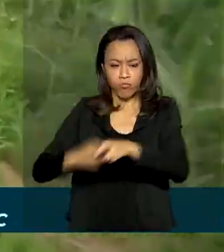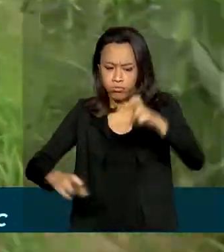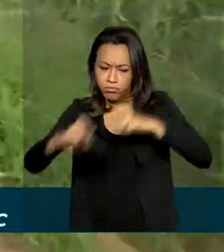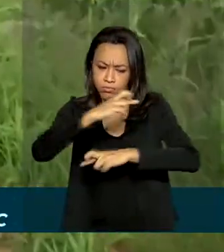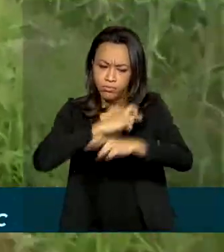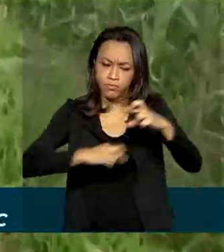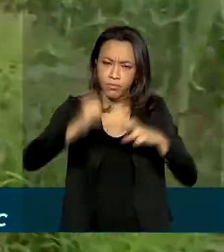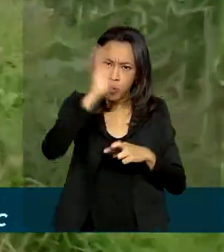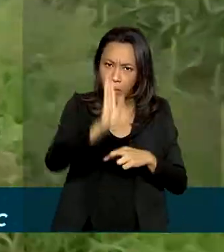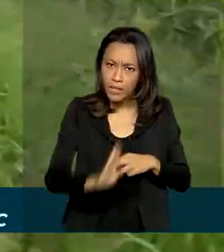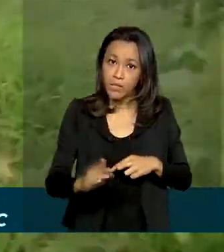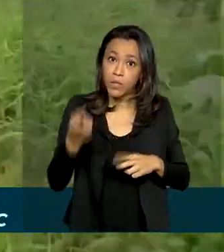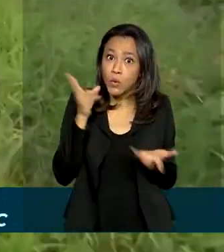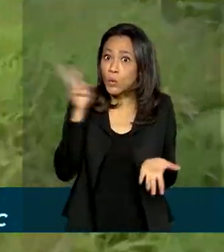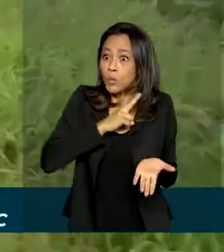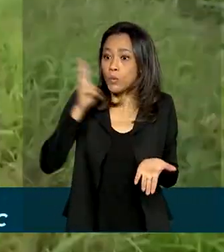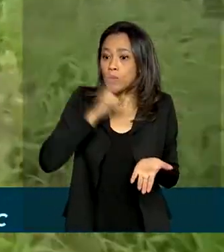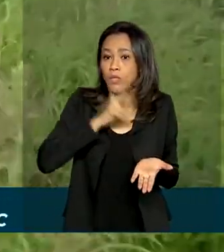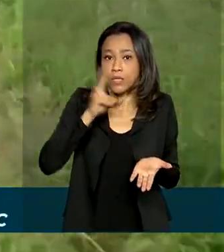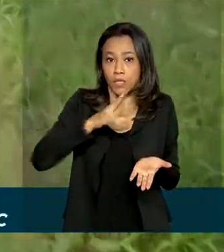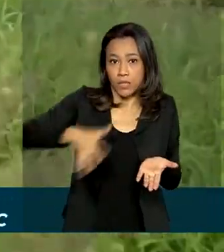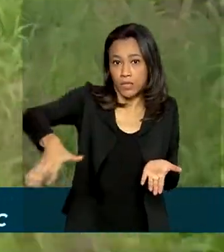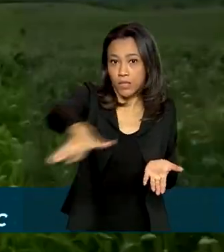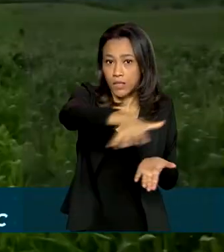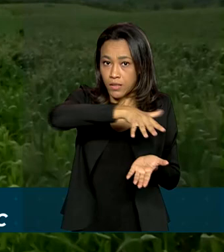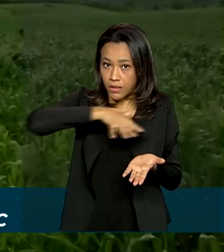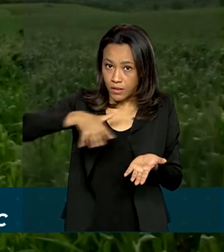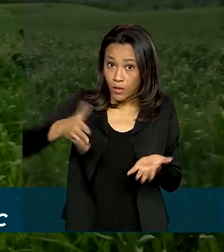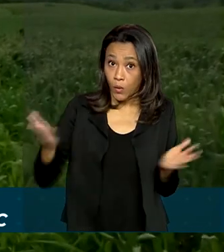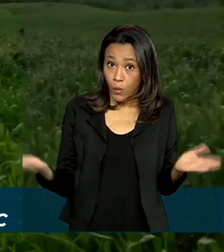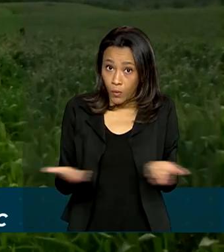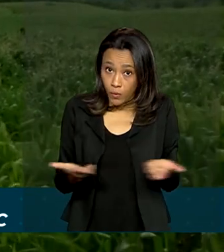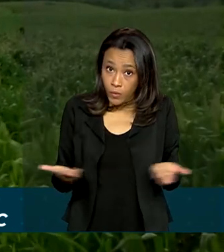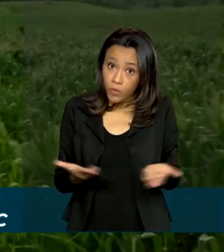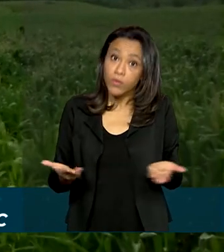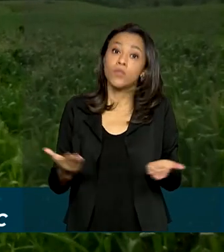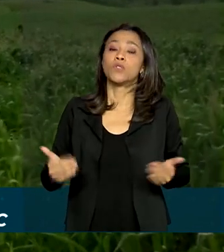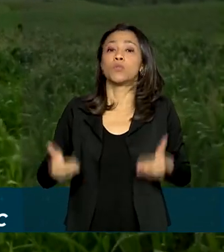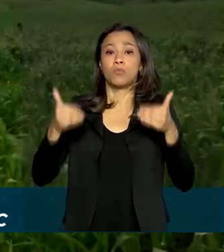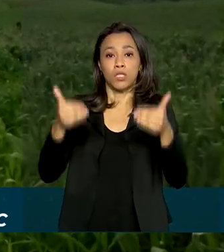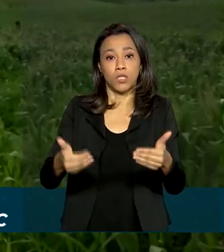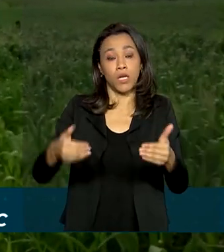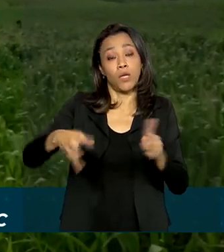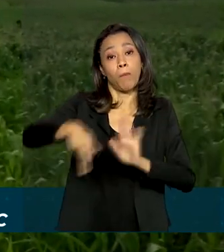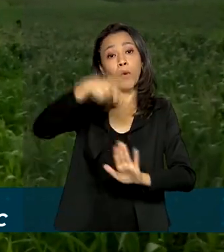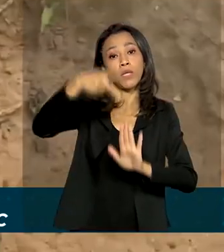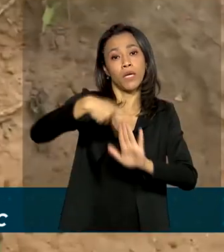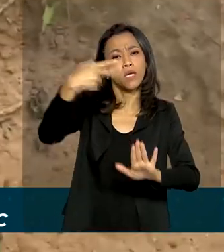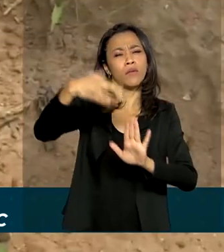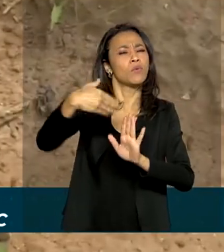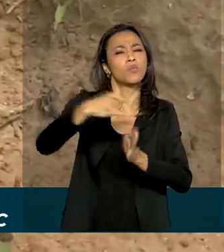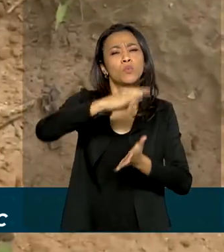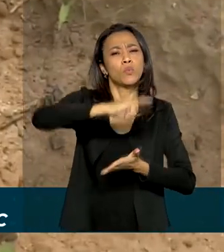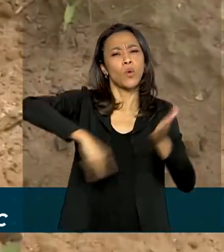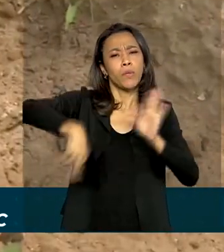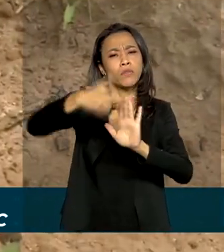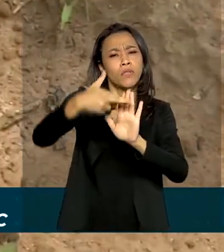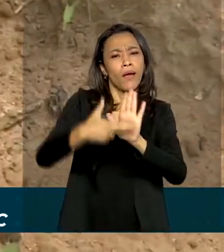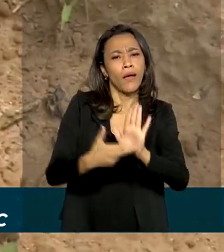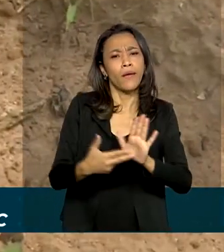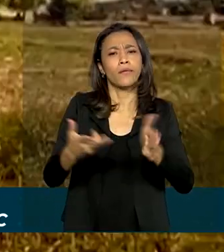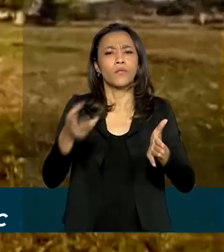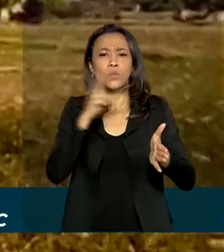e chegou a declarar emergência fitossanitária. Hoje, o Ministério publicou uma portaria com medidas emergenciais de